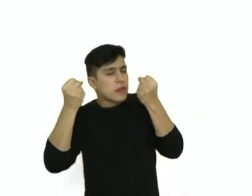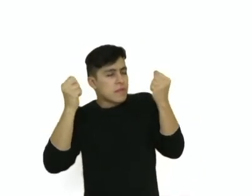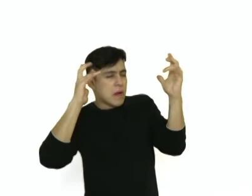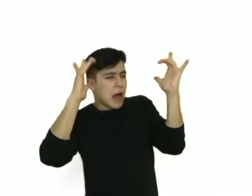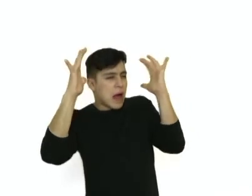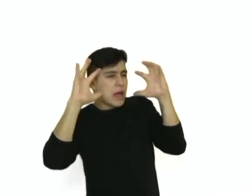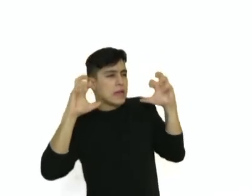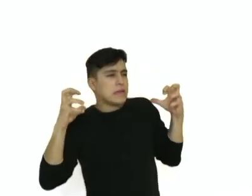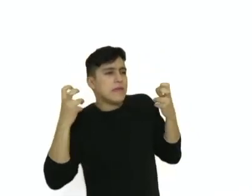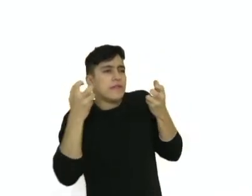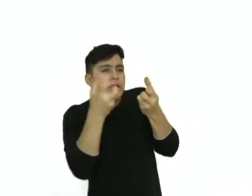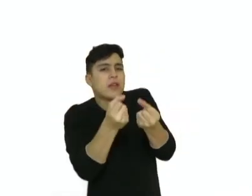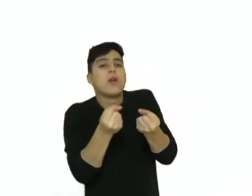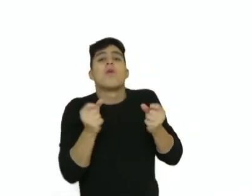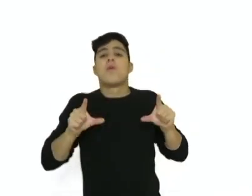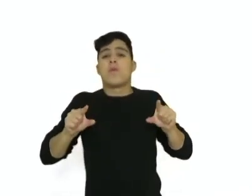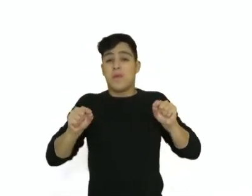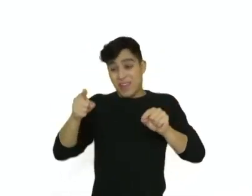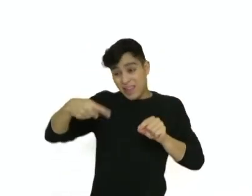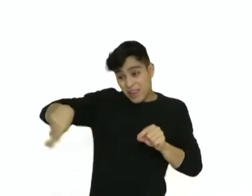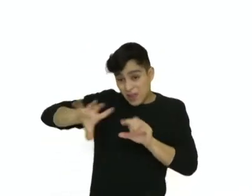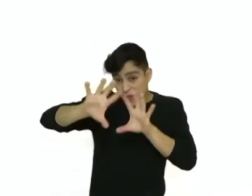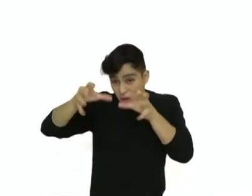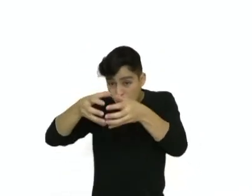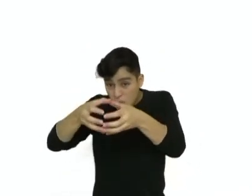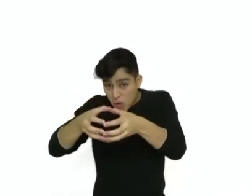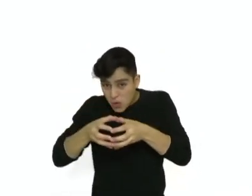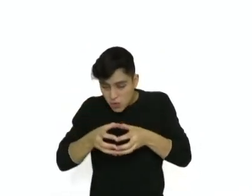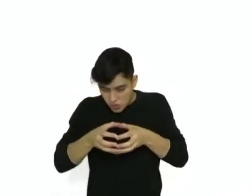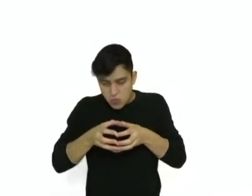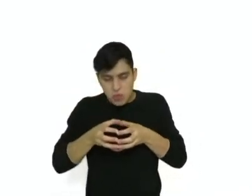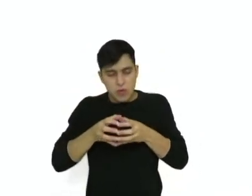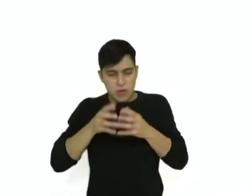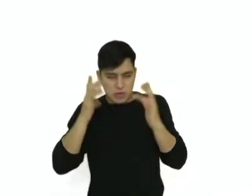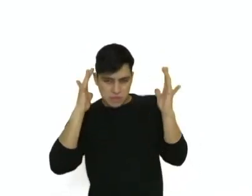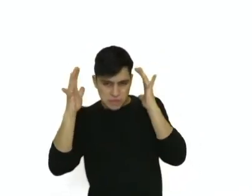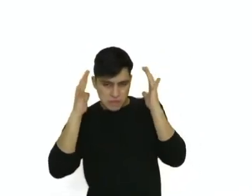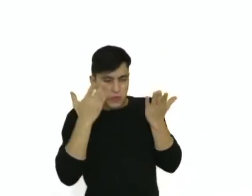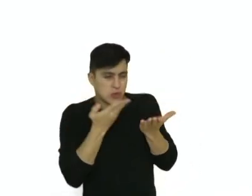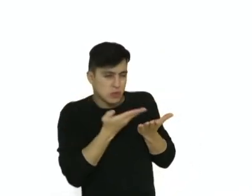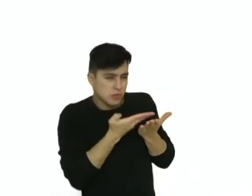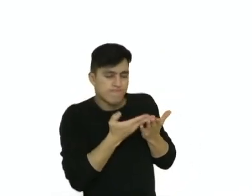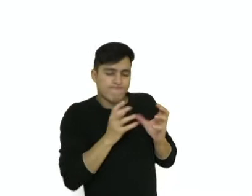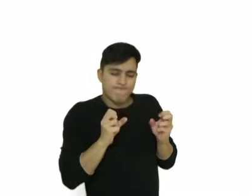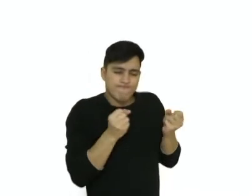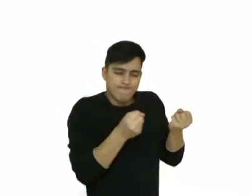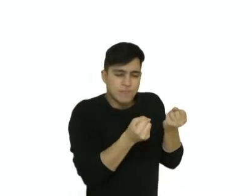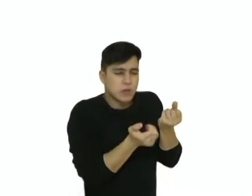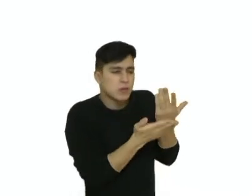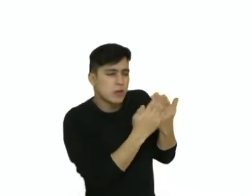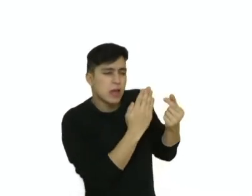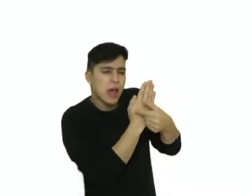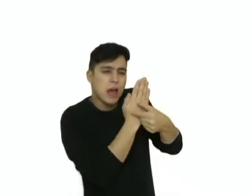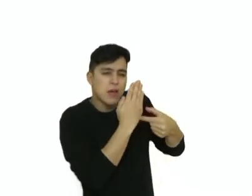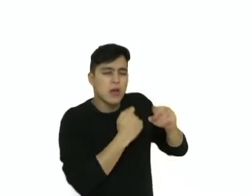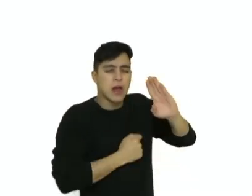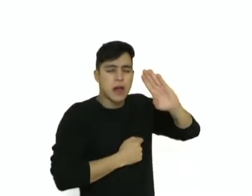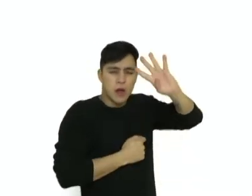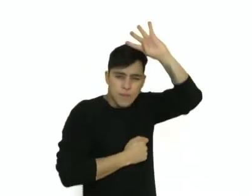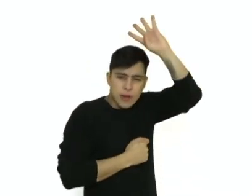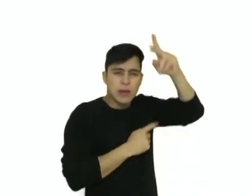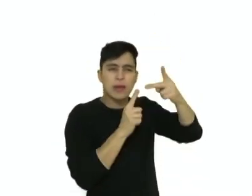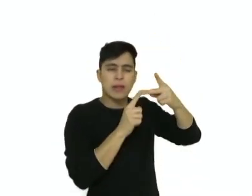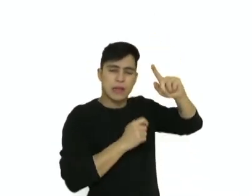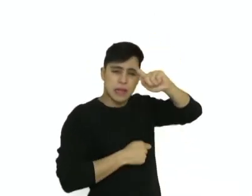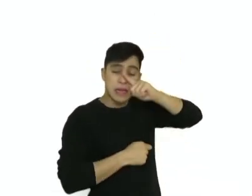humanistas? Os humanistas defendiam o estudo dos autores antigos, gregos e romanos, o uso da